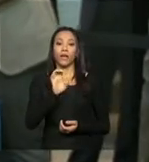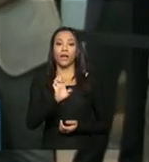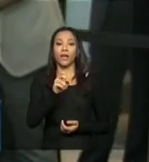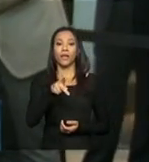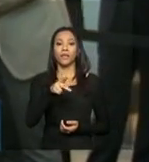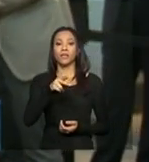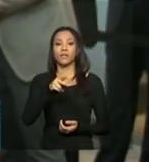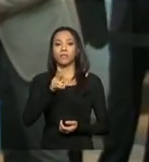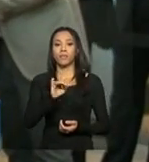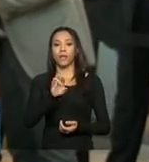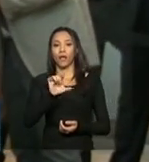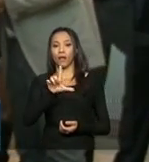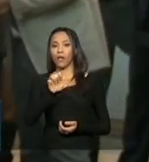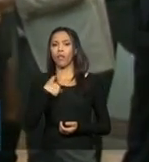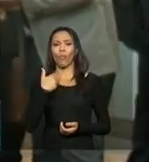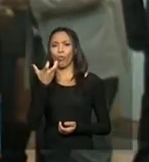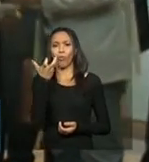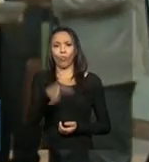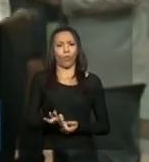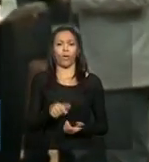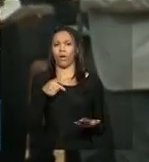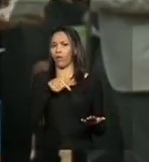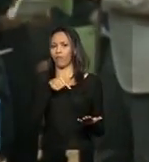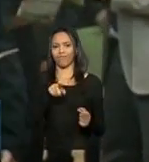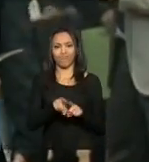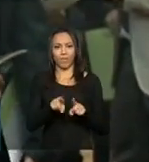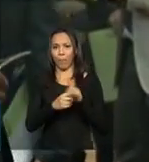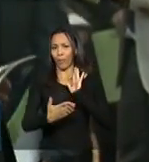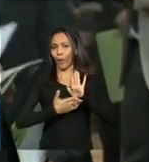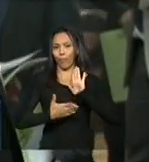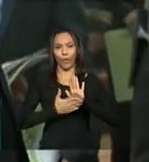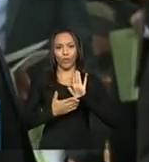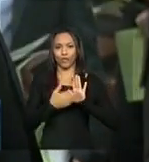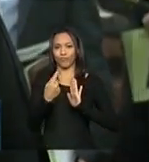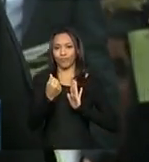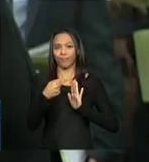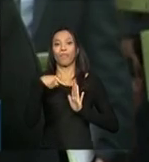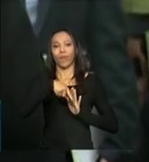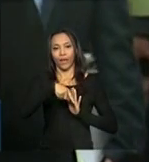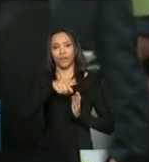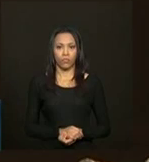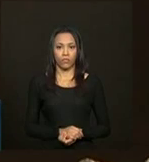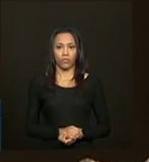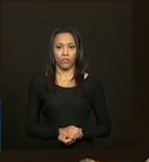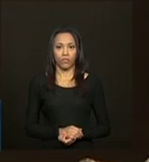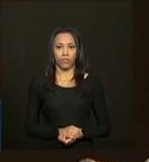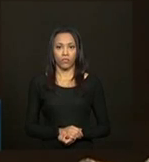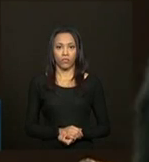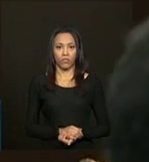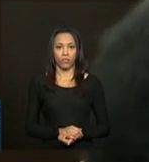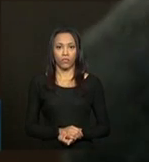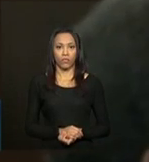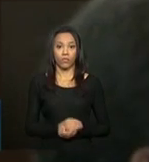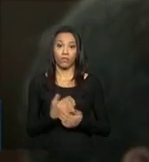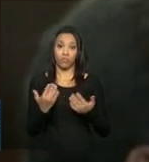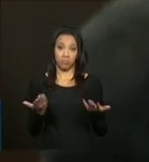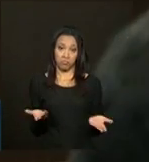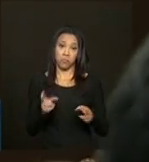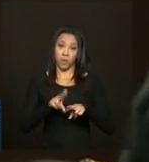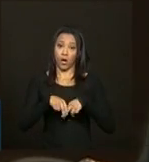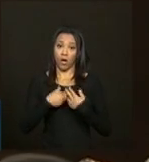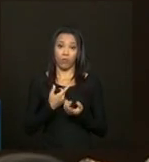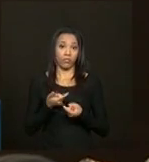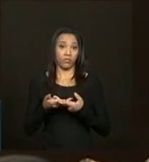Spinelli, declara que não possui interesse em apresentar a proposta financeira para o referido lote. Em razão de não haver